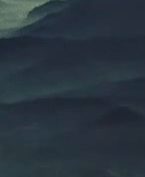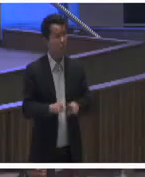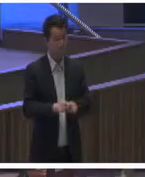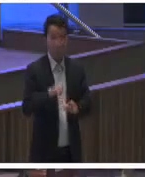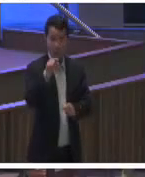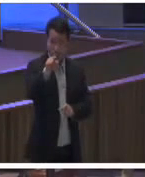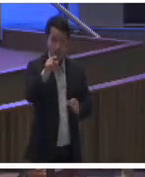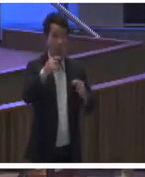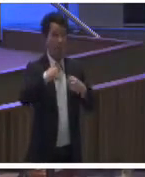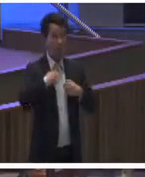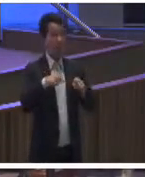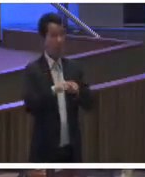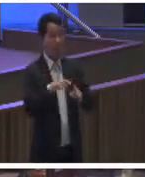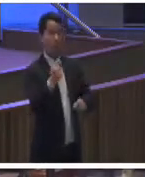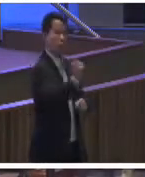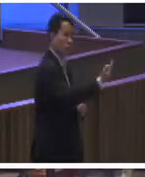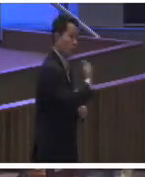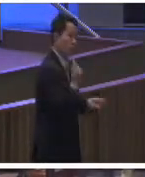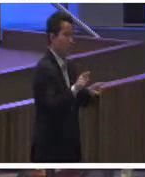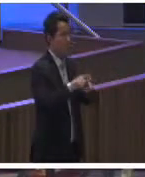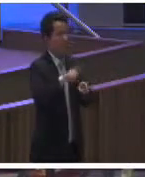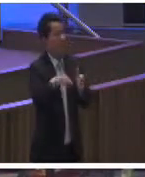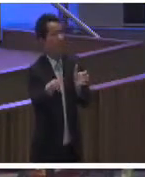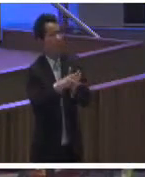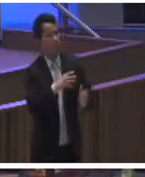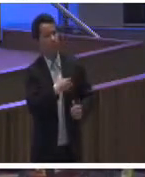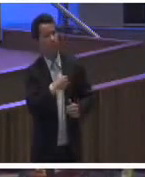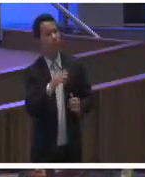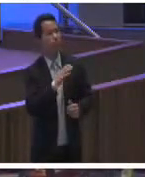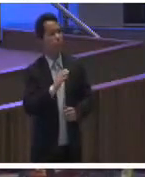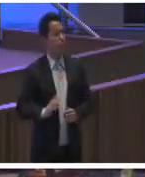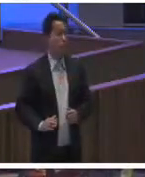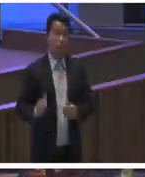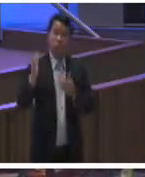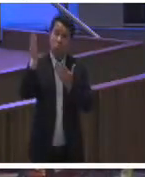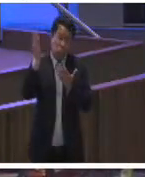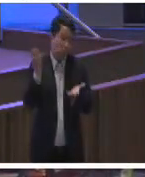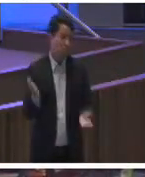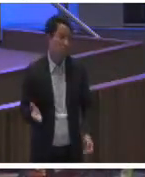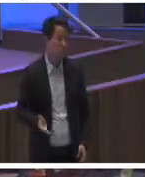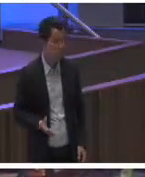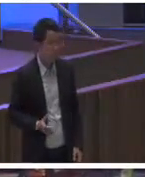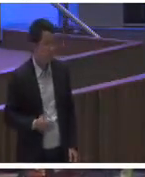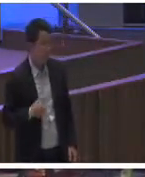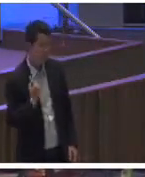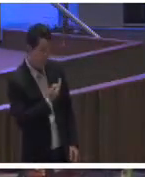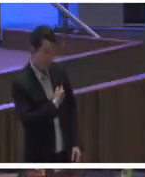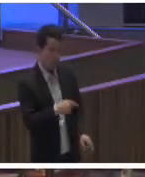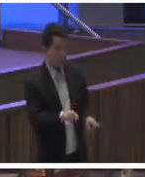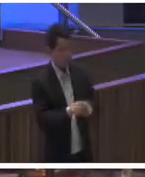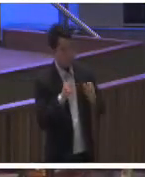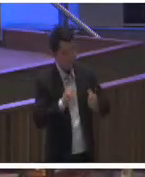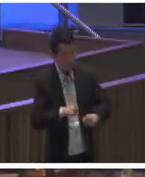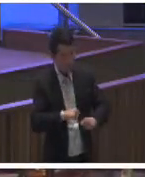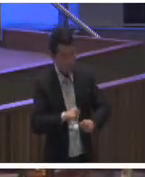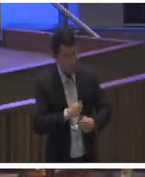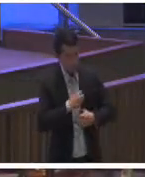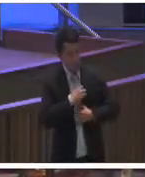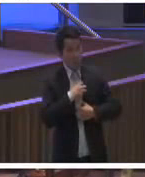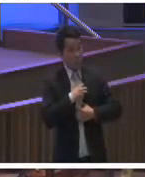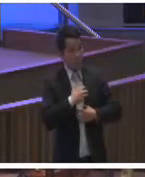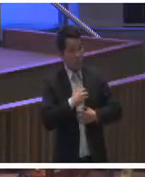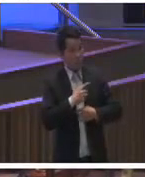pessoa. A próxima arma de um homem de Deus é o discernimento espiritual.